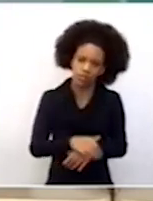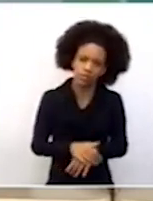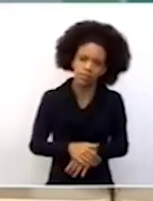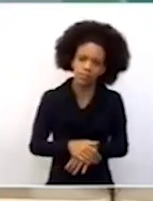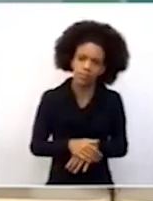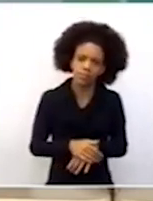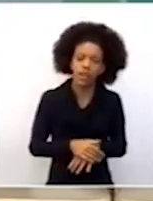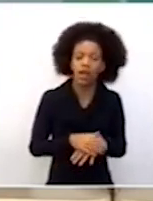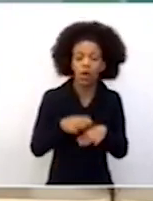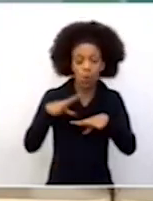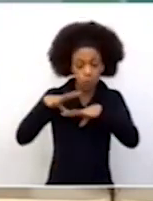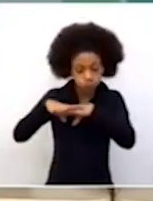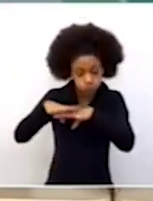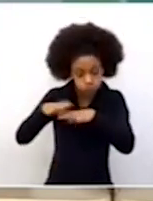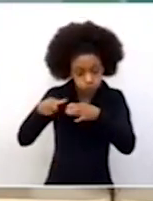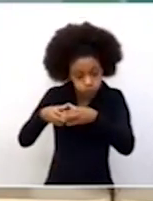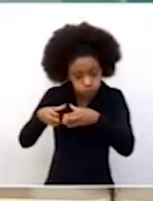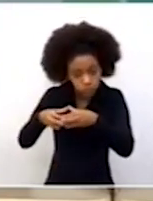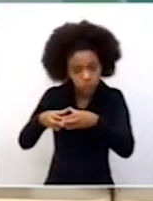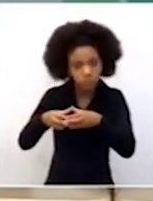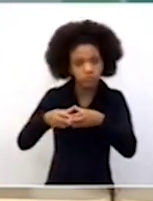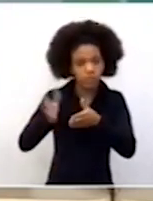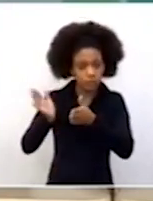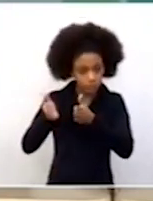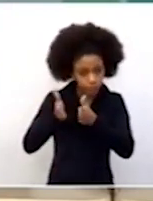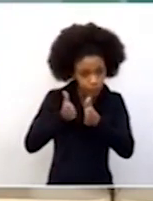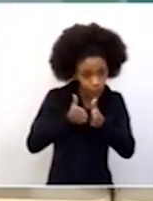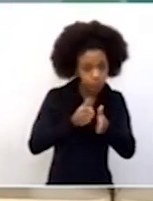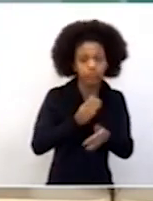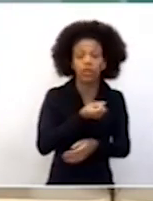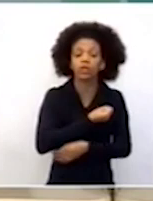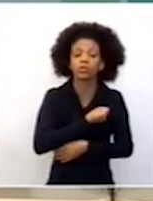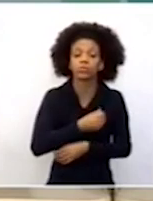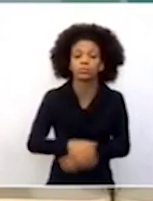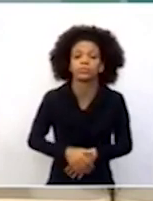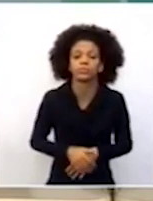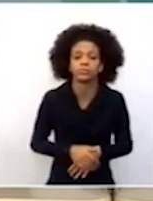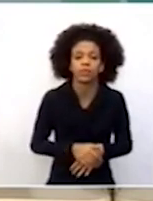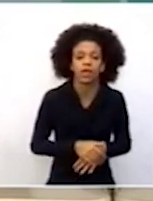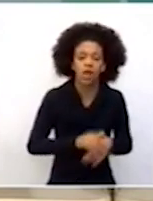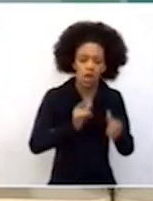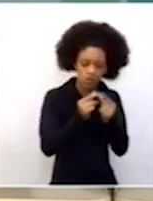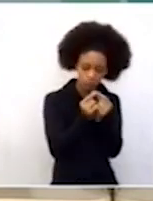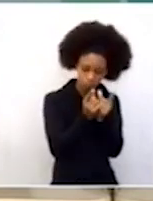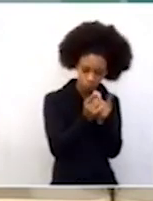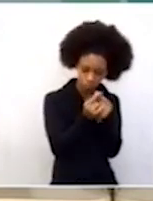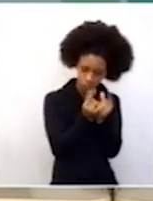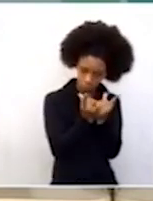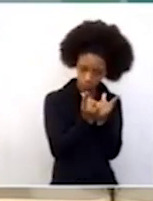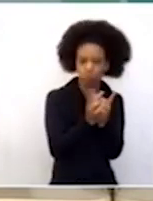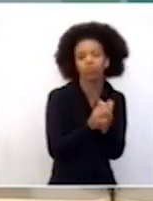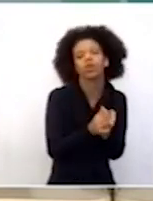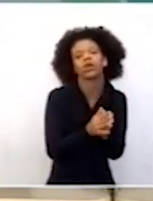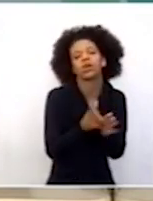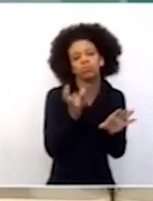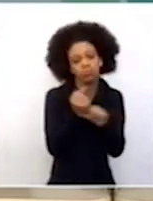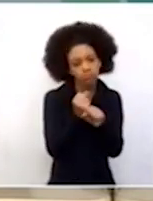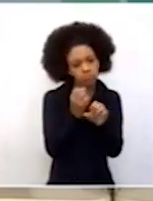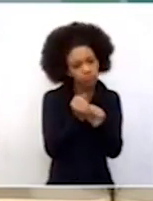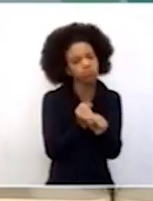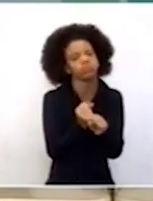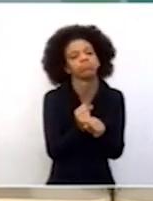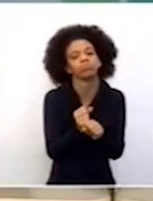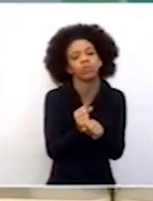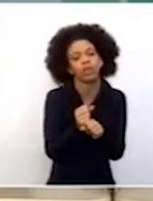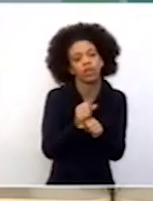numérica. Professora Ana Júlia colocou contagem, dobradura e agrupamento. Professora